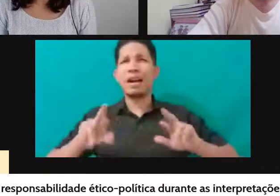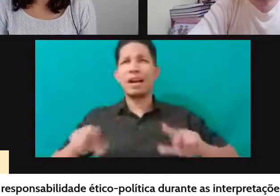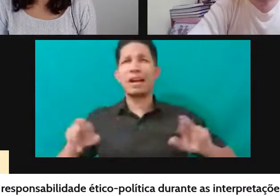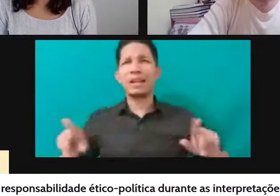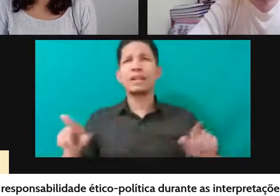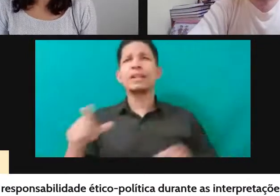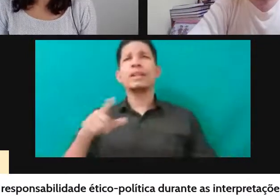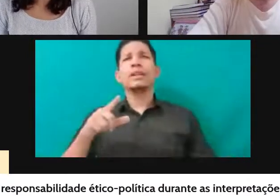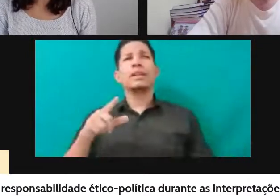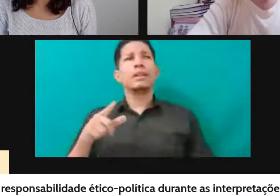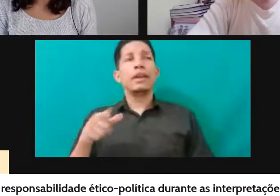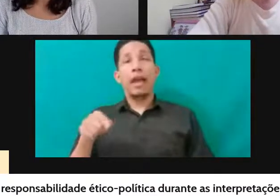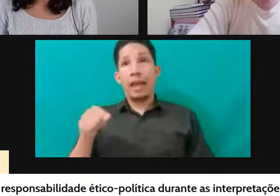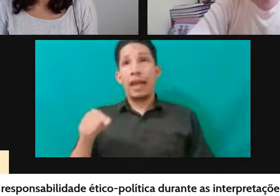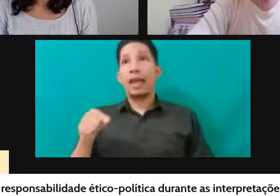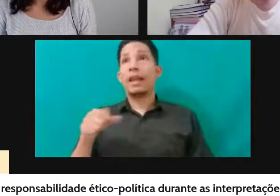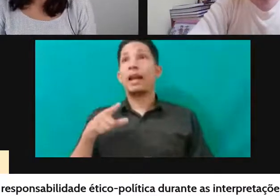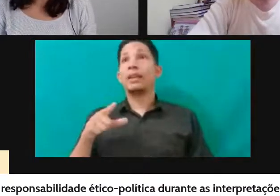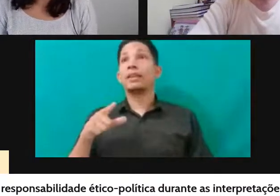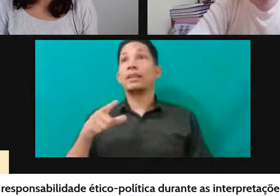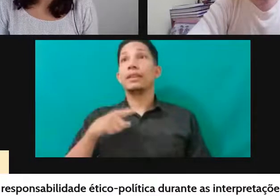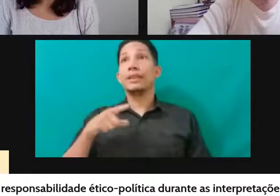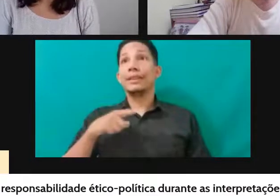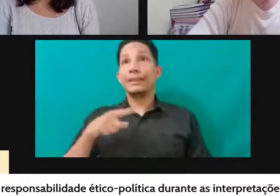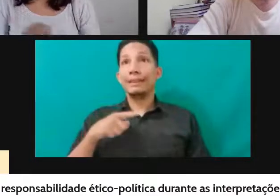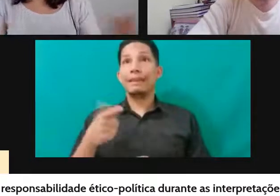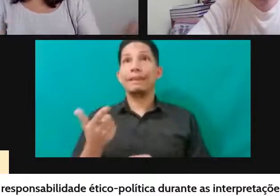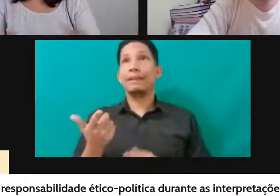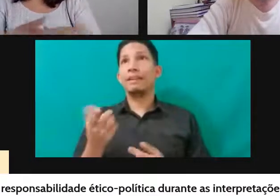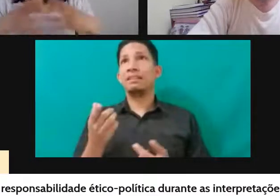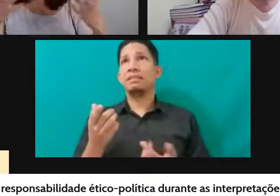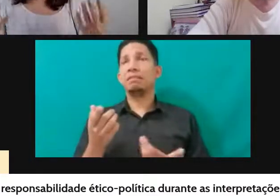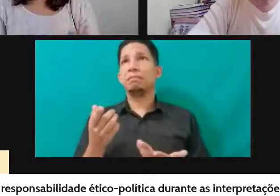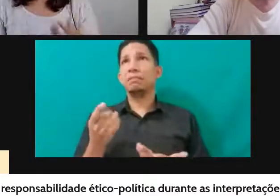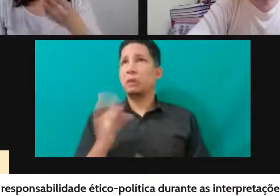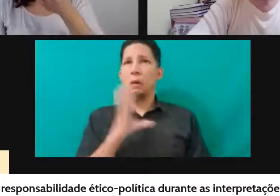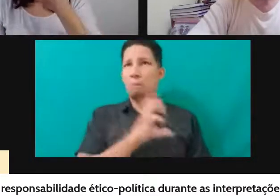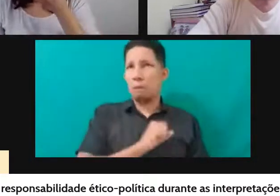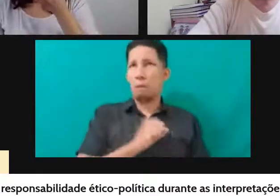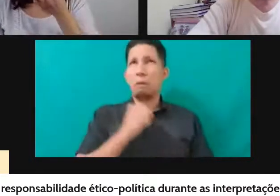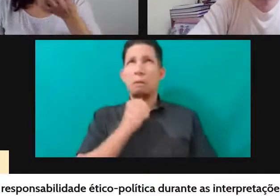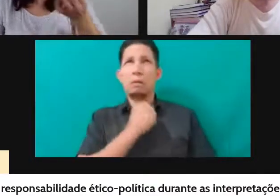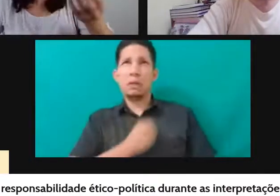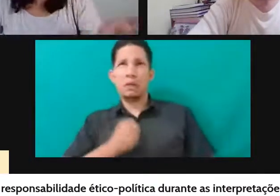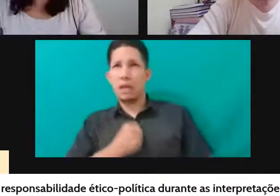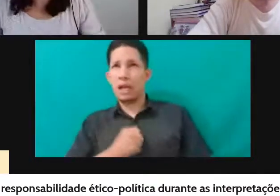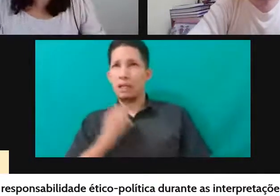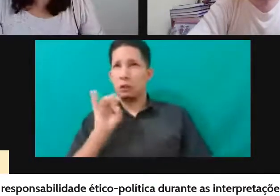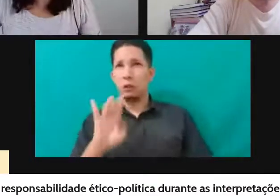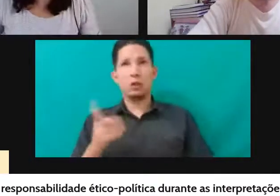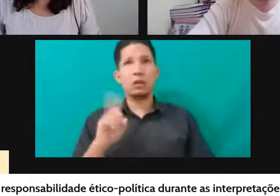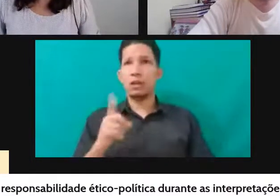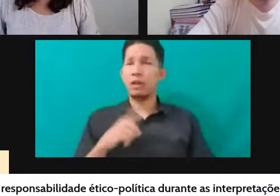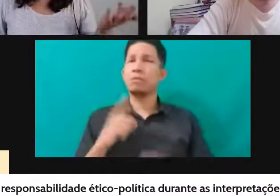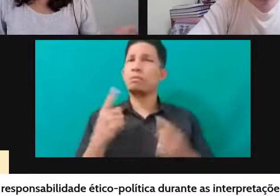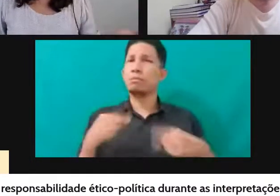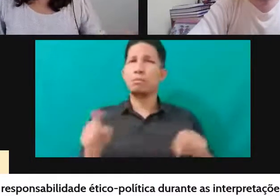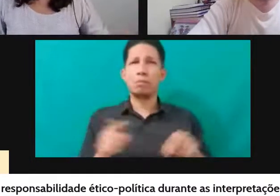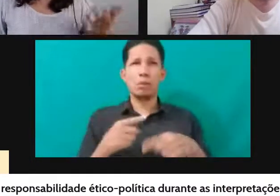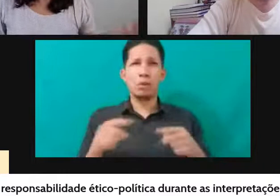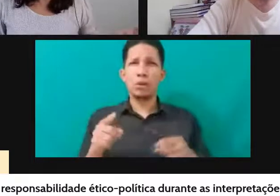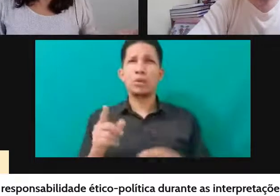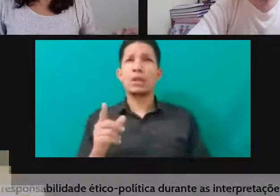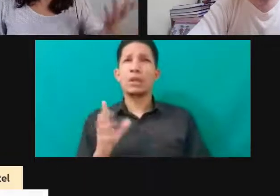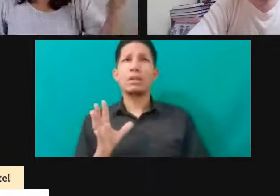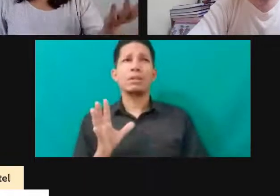se remetem a não só amor, né, a saudade, não só isso, né? E muitas músicas que são de amor, elas na